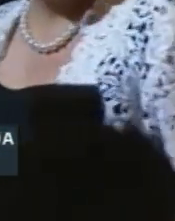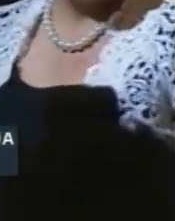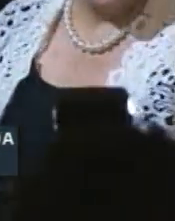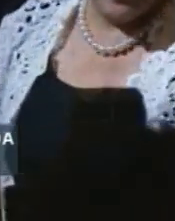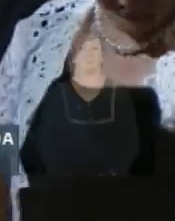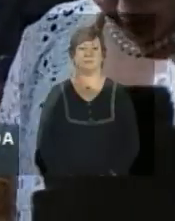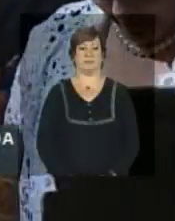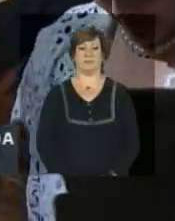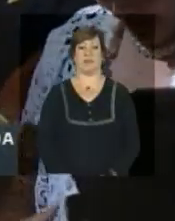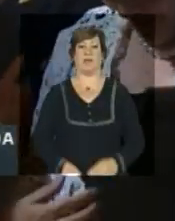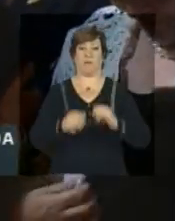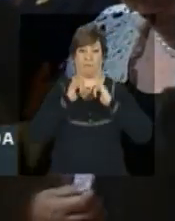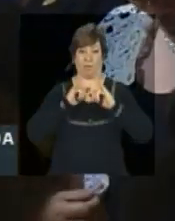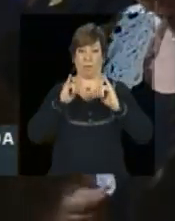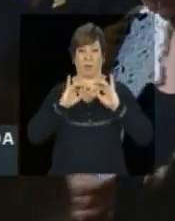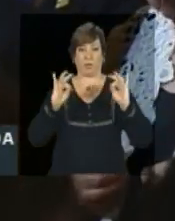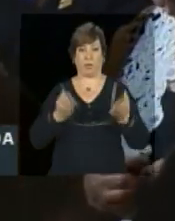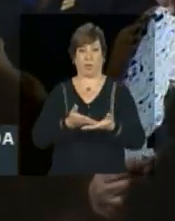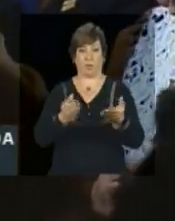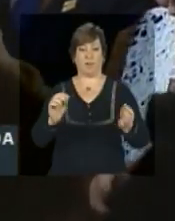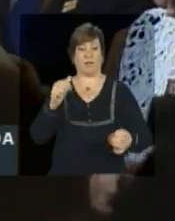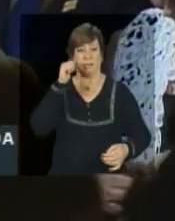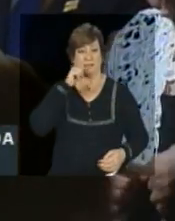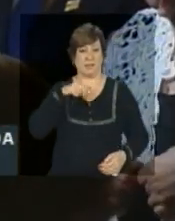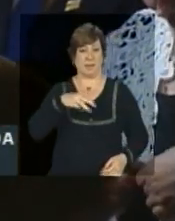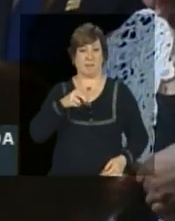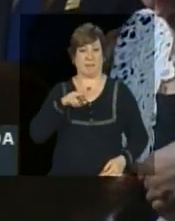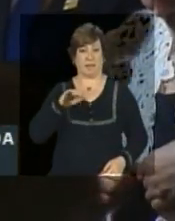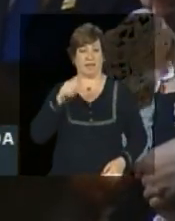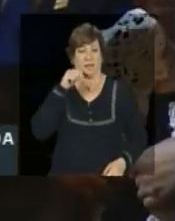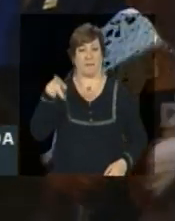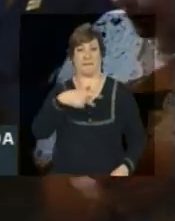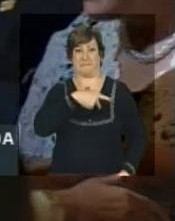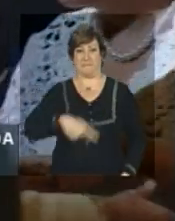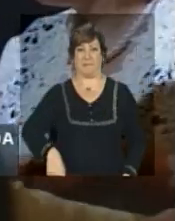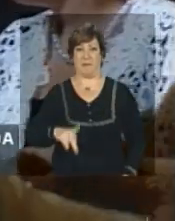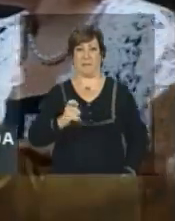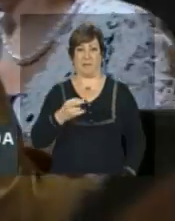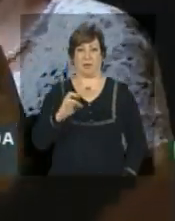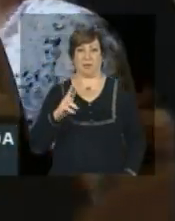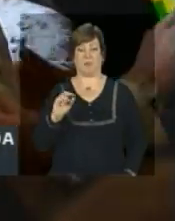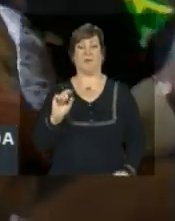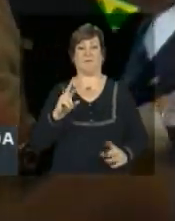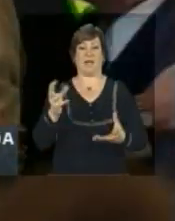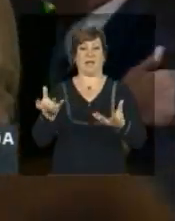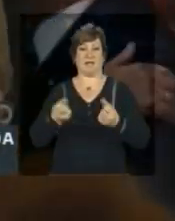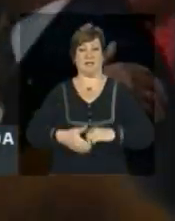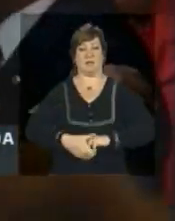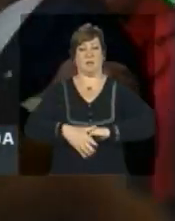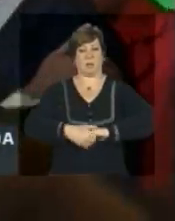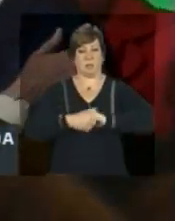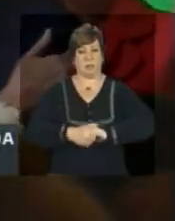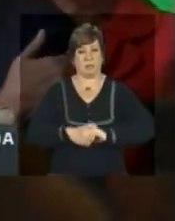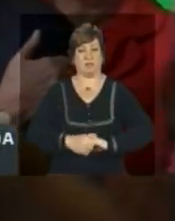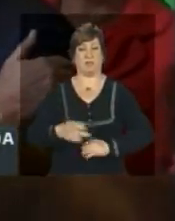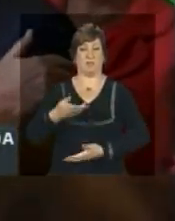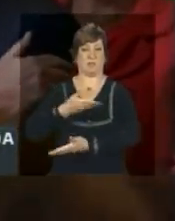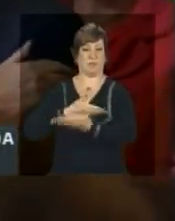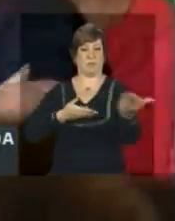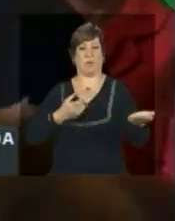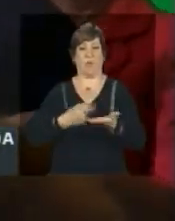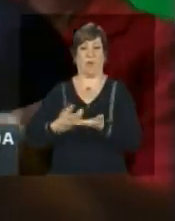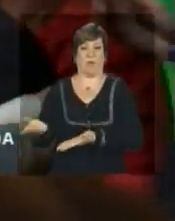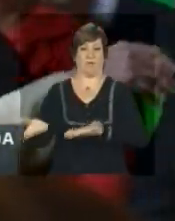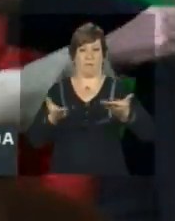Informamos a todos que a senhora Maria das Graças Silva Foster, presidenta da Petrobras, receberá cumprimentos de seus